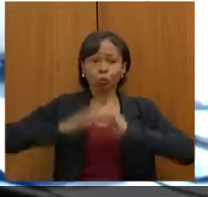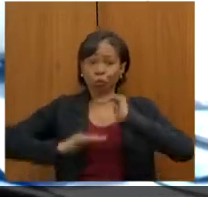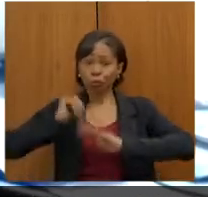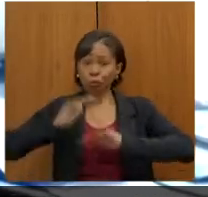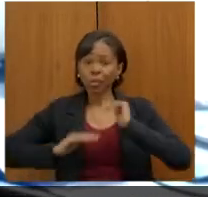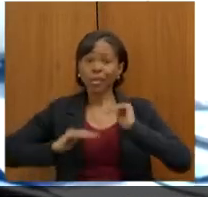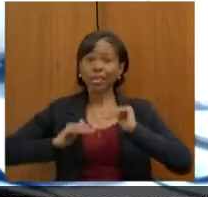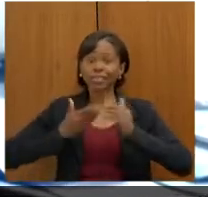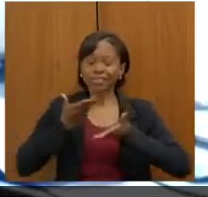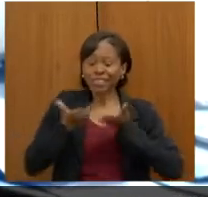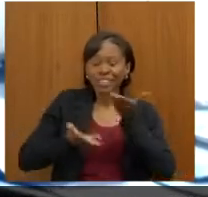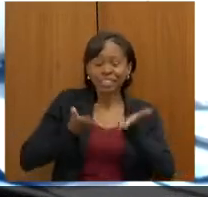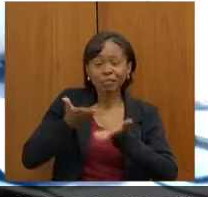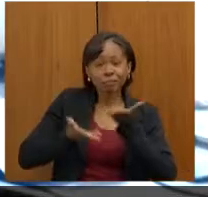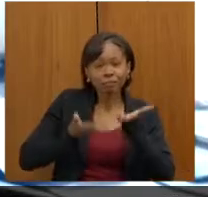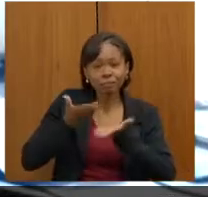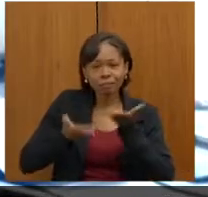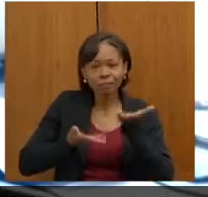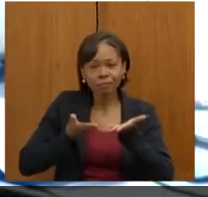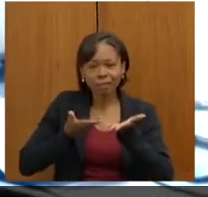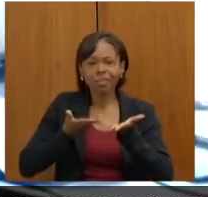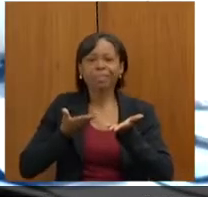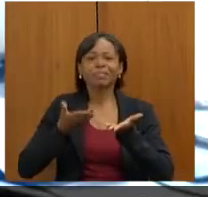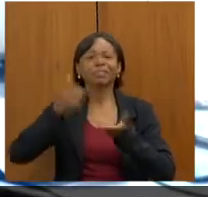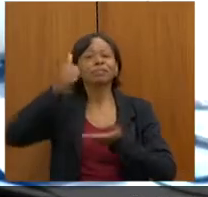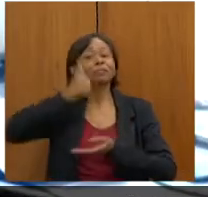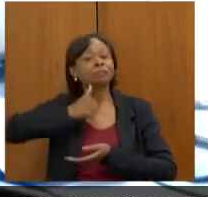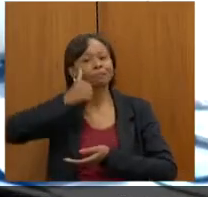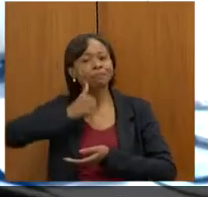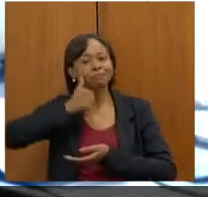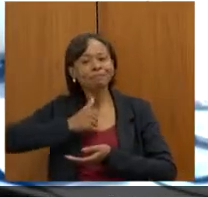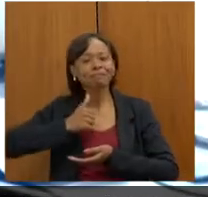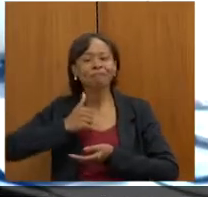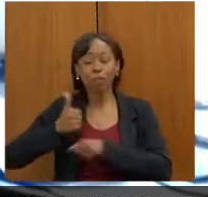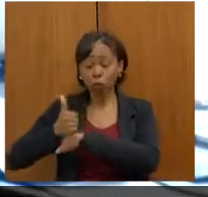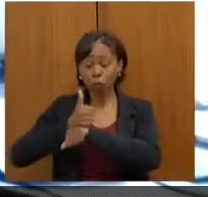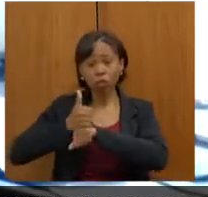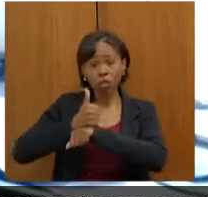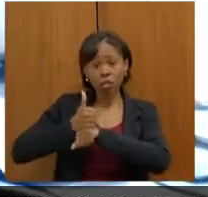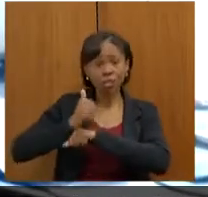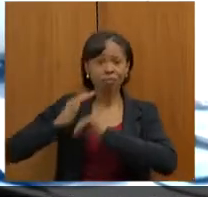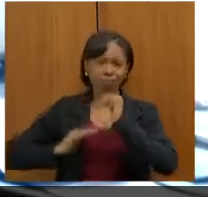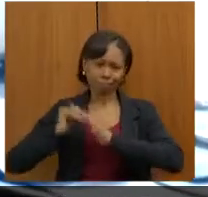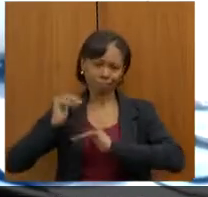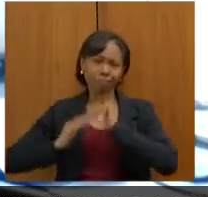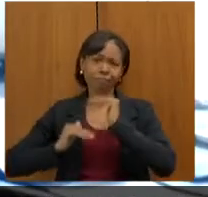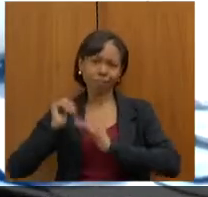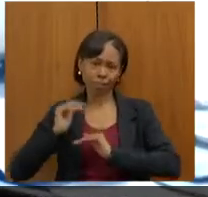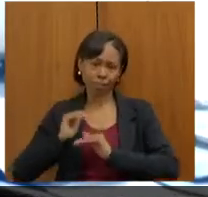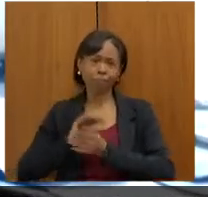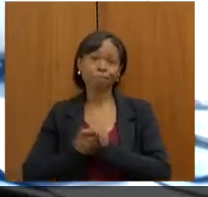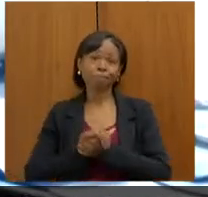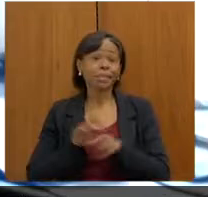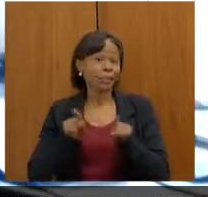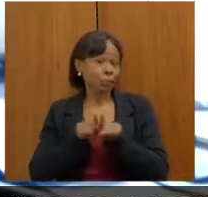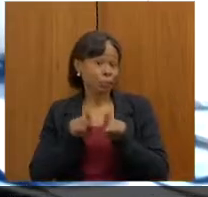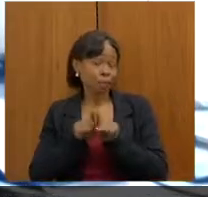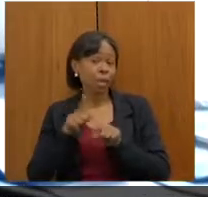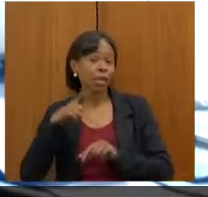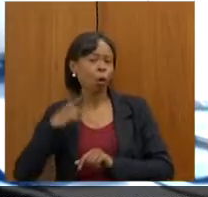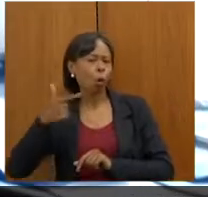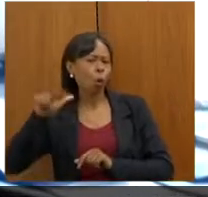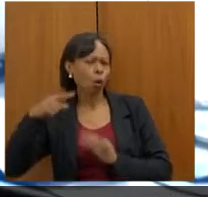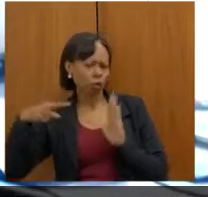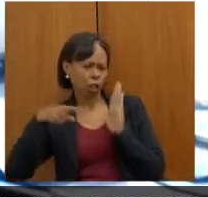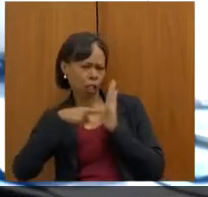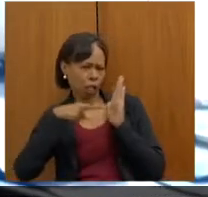mulheres de forma qualificada e aqui vai na outra blusa eu